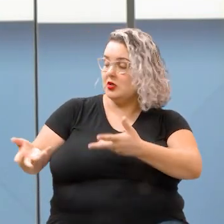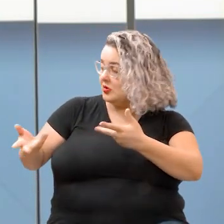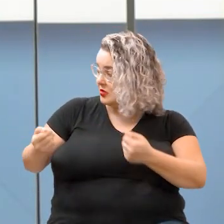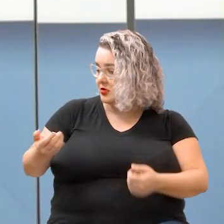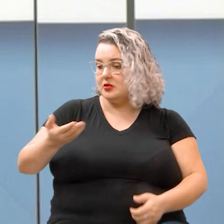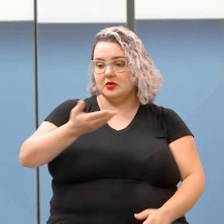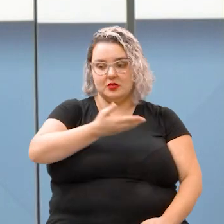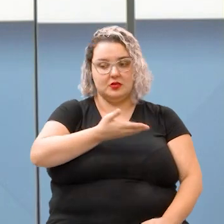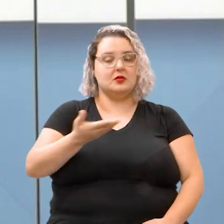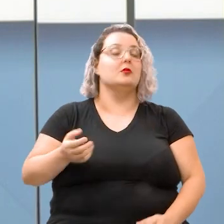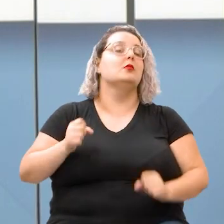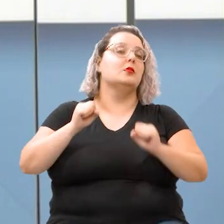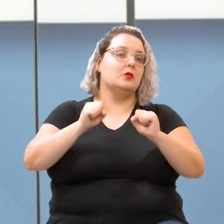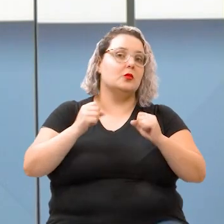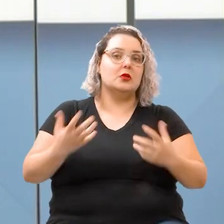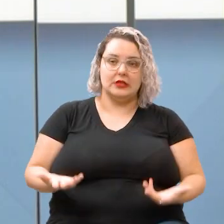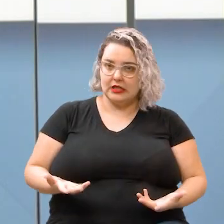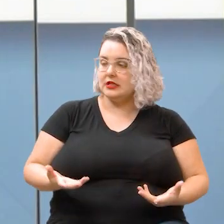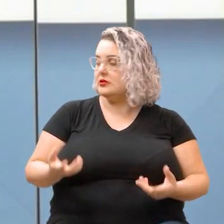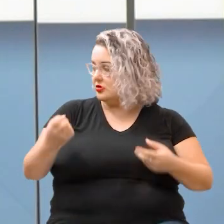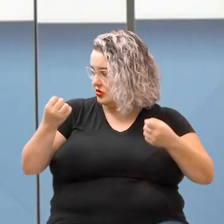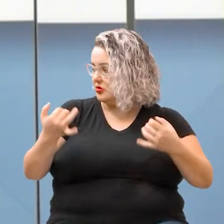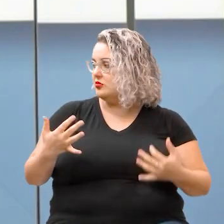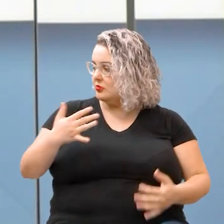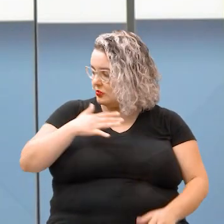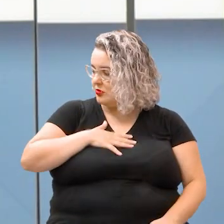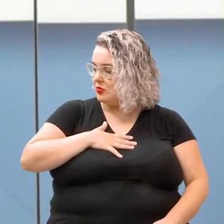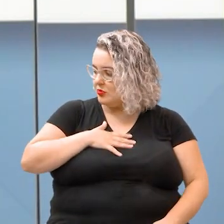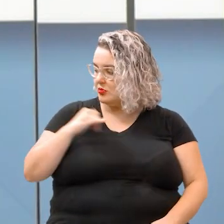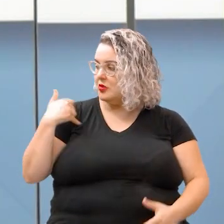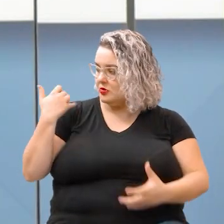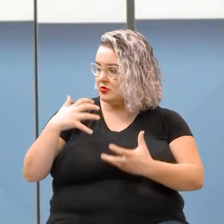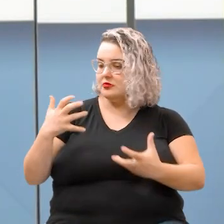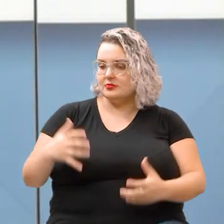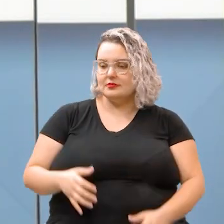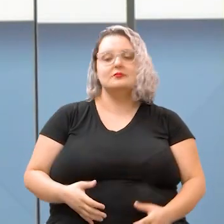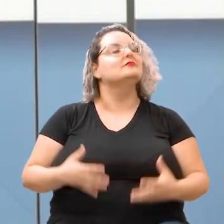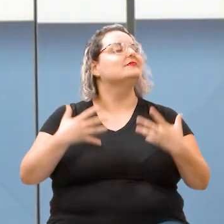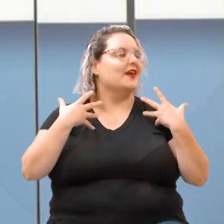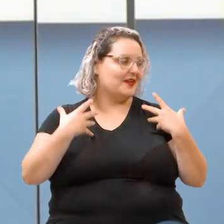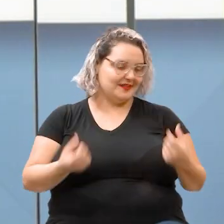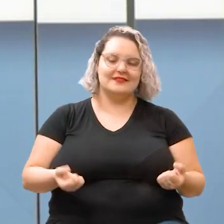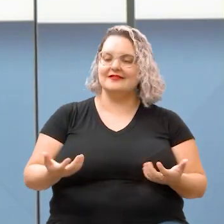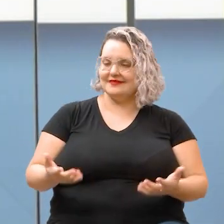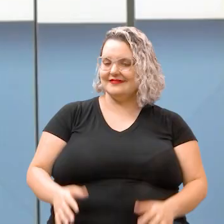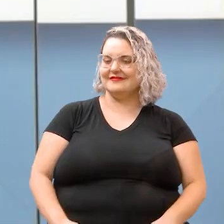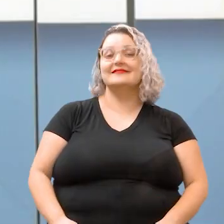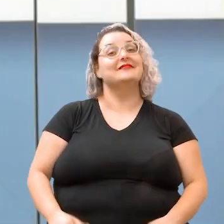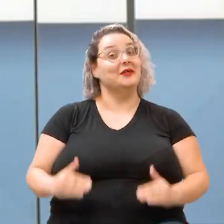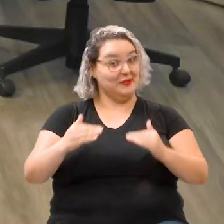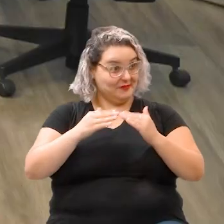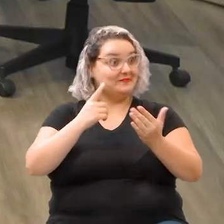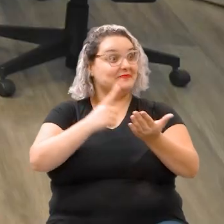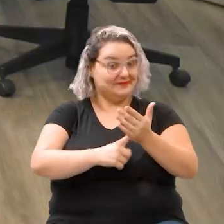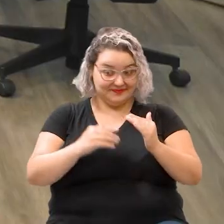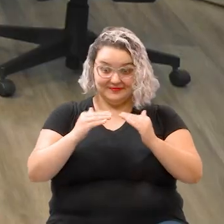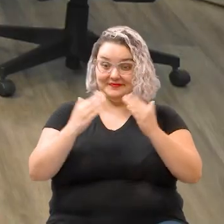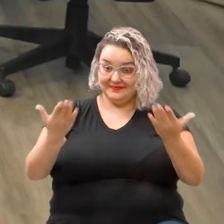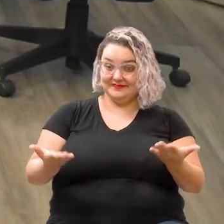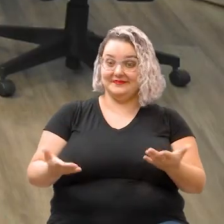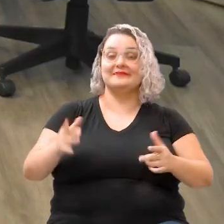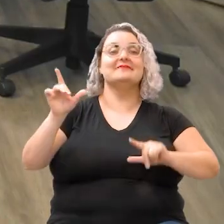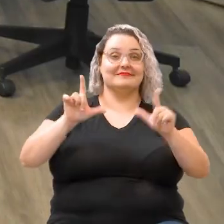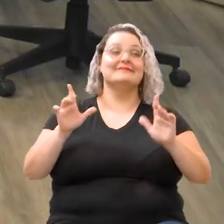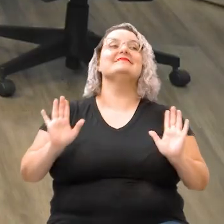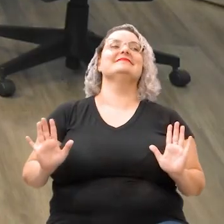você pudesse dar essa orientação para meus idosos. Tá aceito. Era já, isso. vereador. Opa! Ó, compromisso firmado aqui Então,